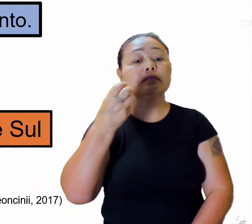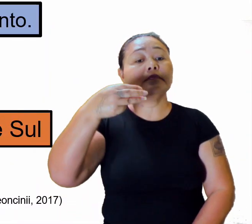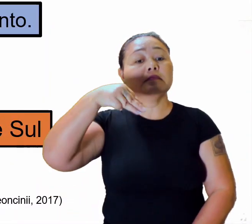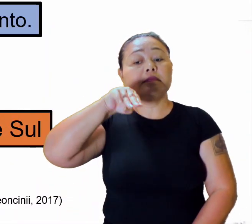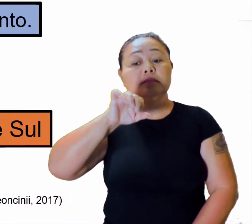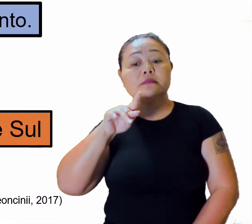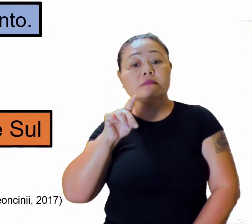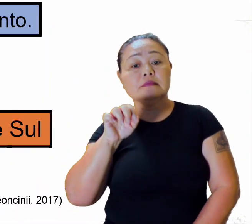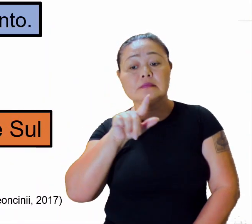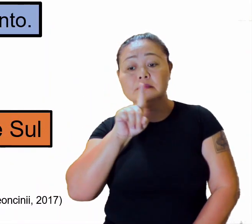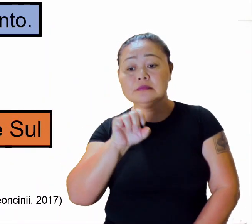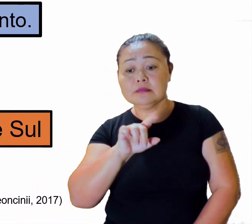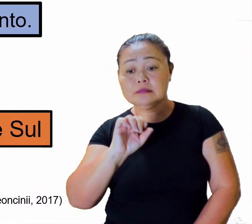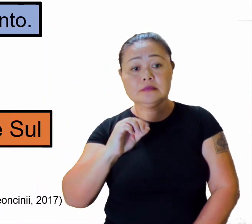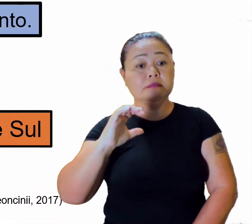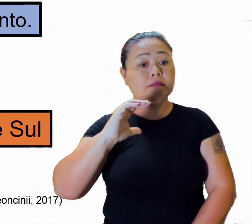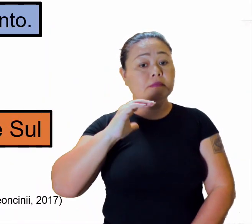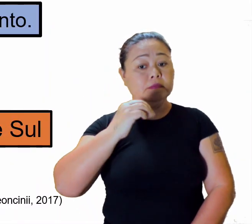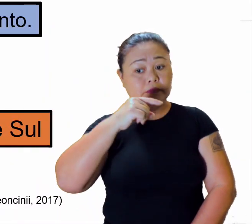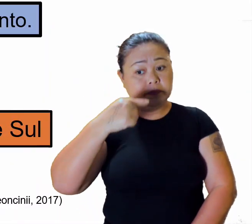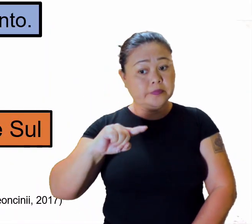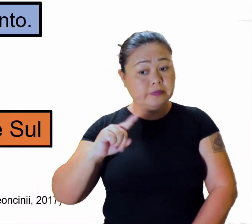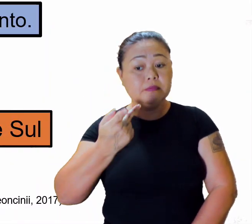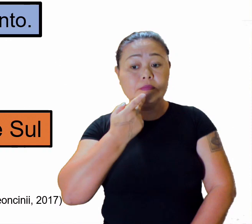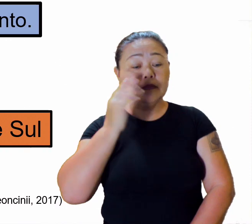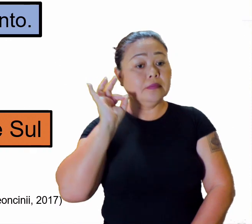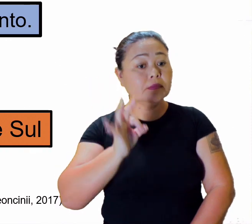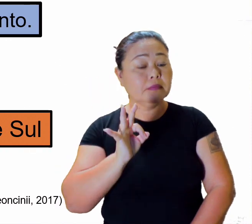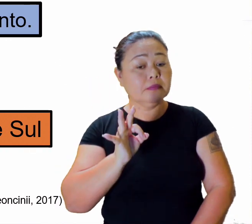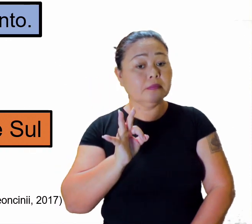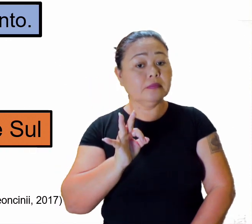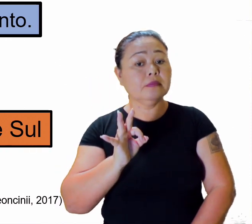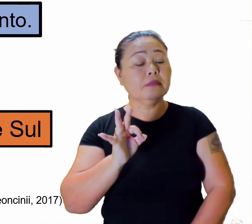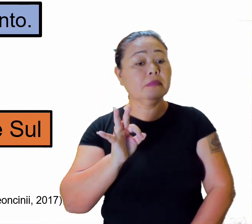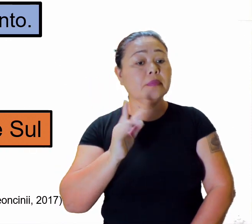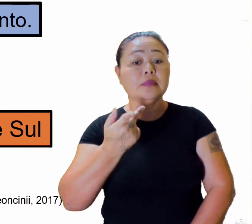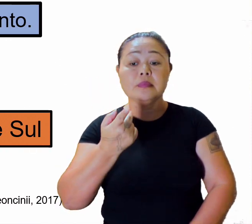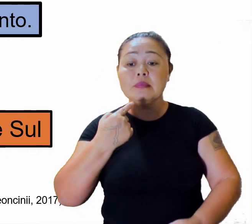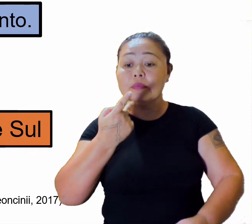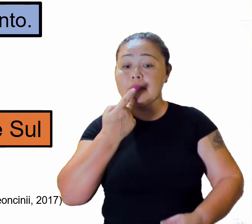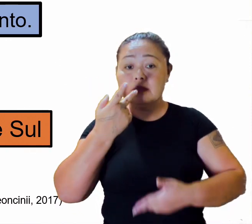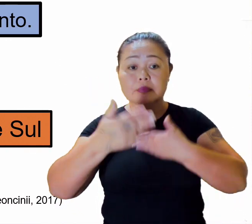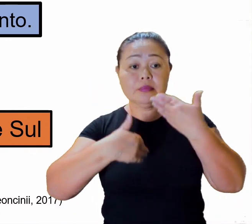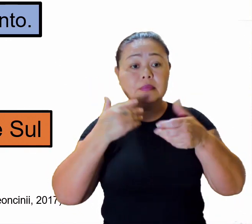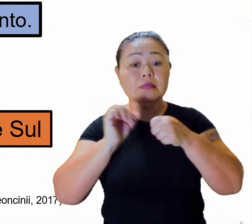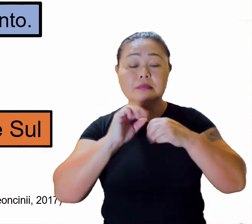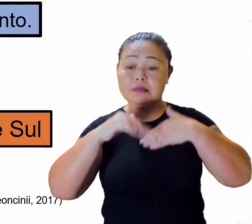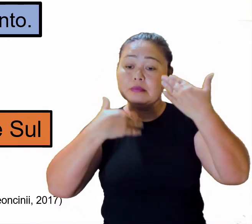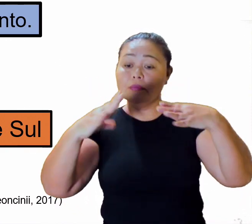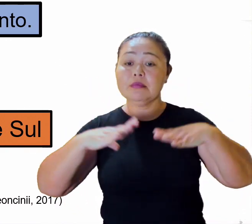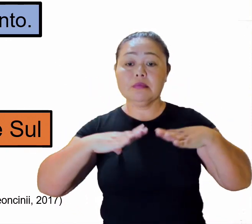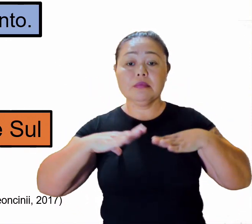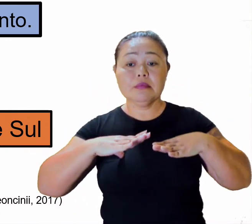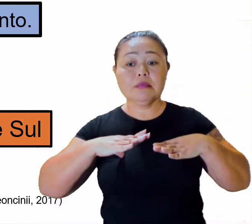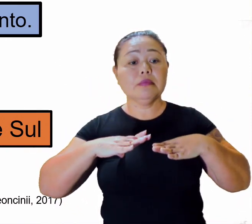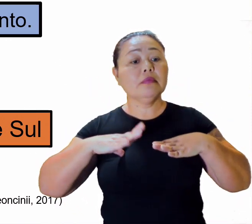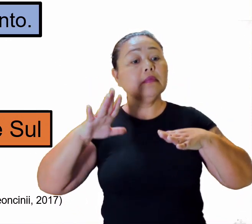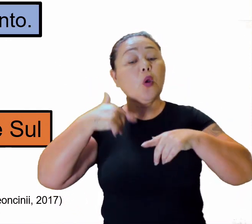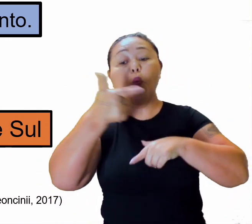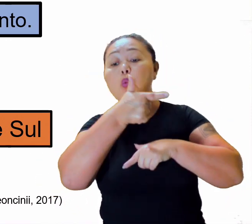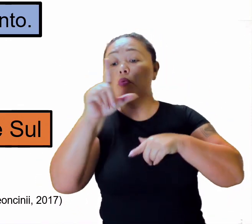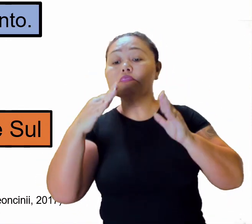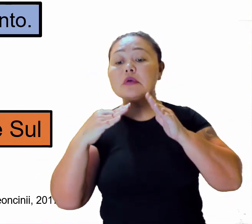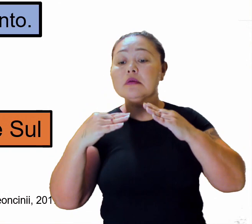a metropolização. Exatamente. E aí falamos que é o desenvolvimento de uma cidade que passa a influenciar